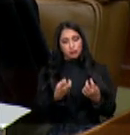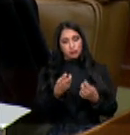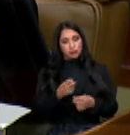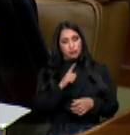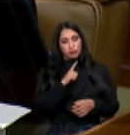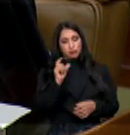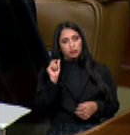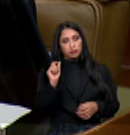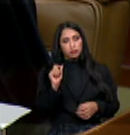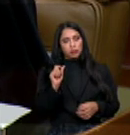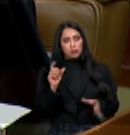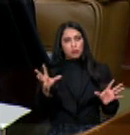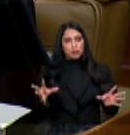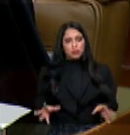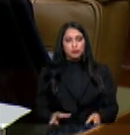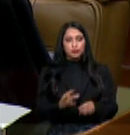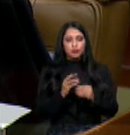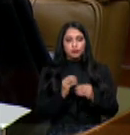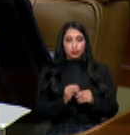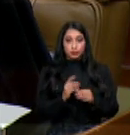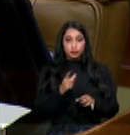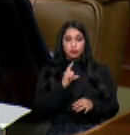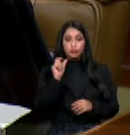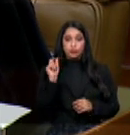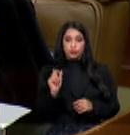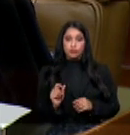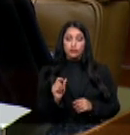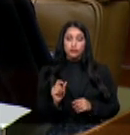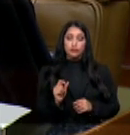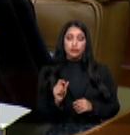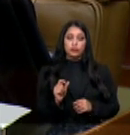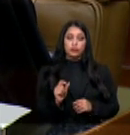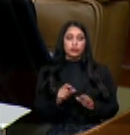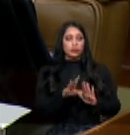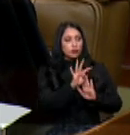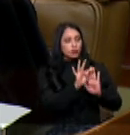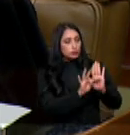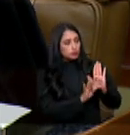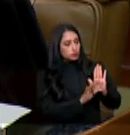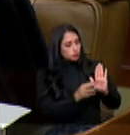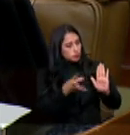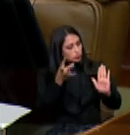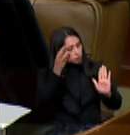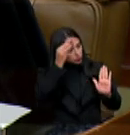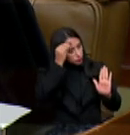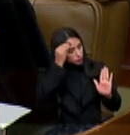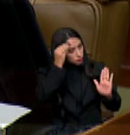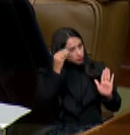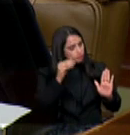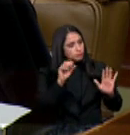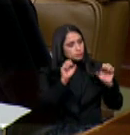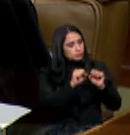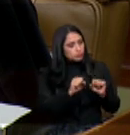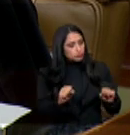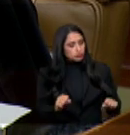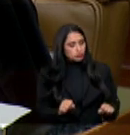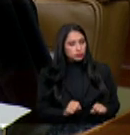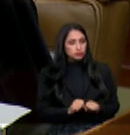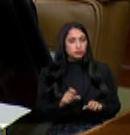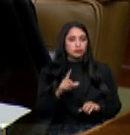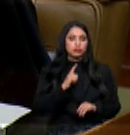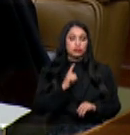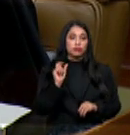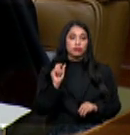à guisa de síntese, que aplicando-se uma exegese lógica, sistemática e